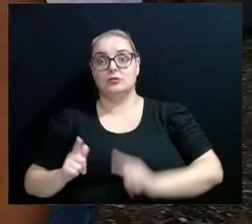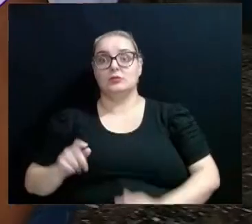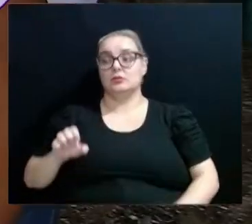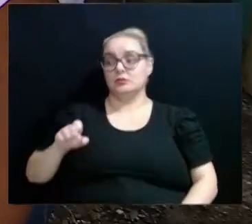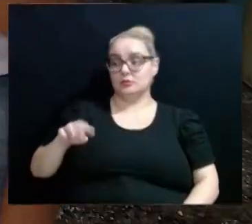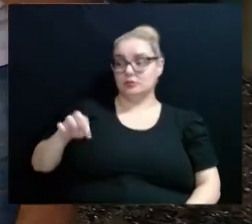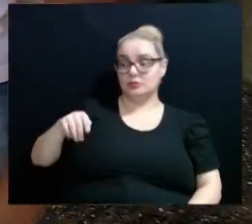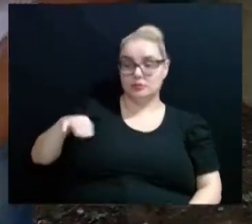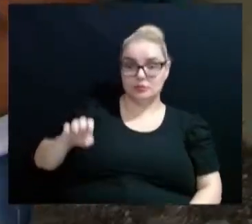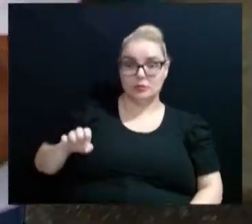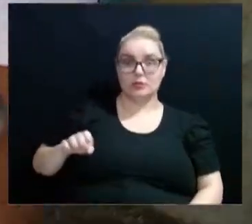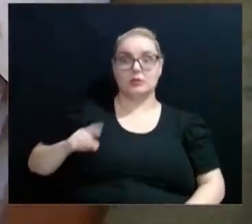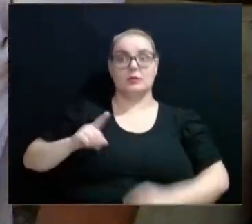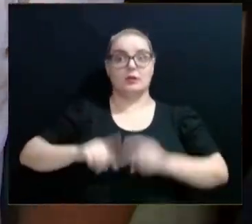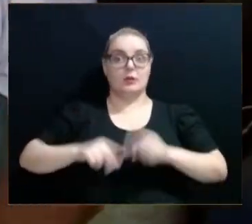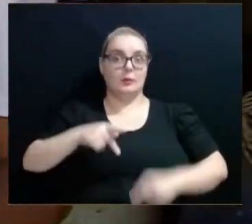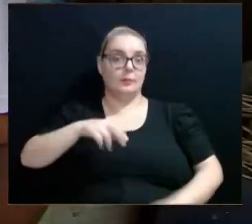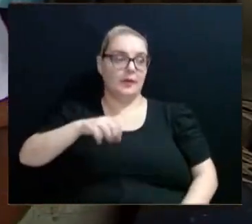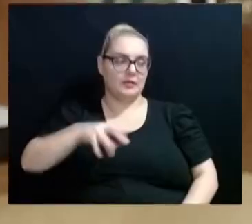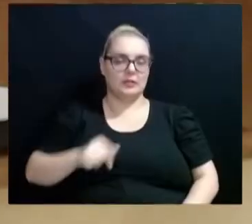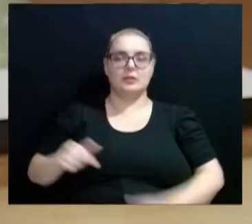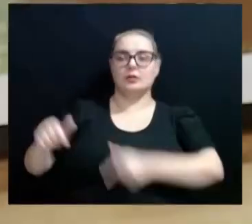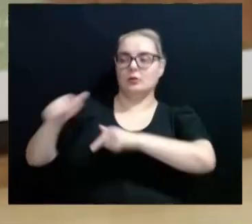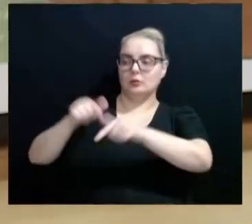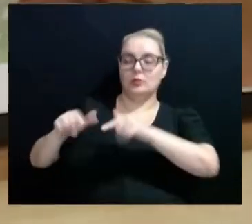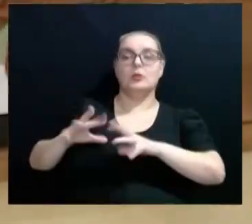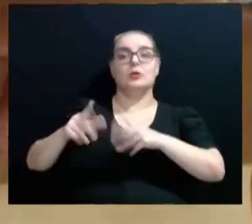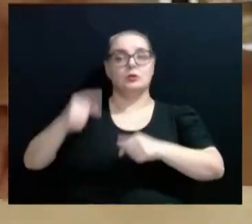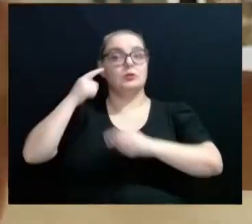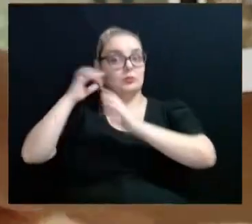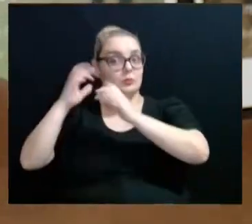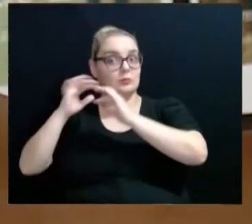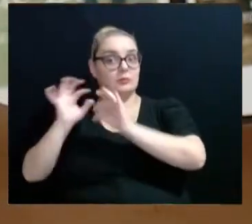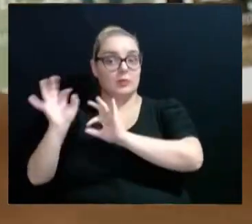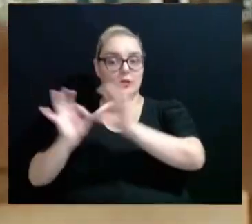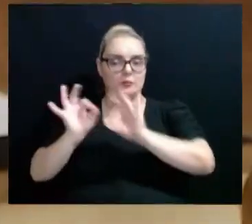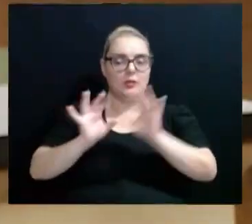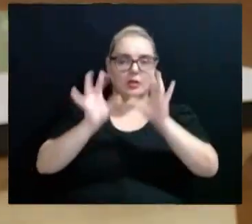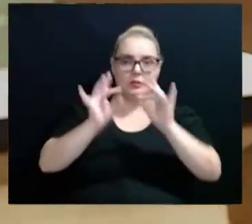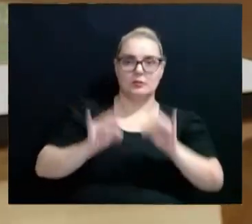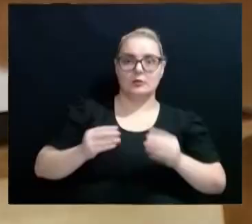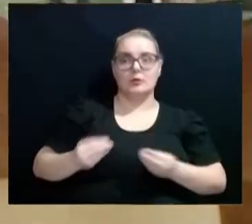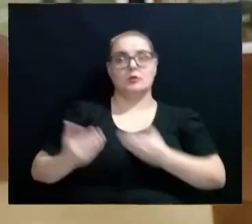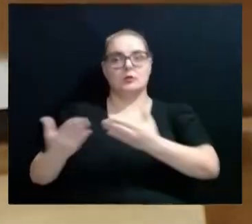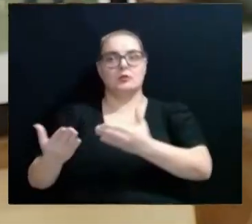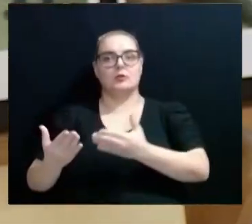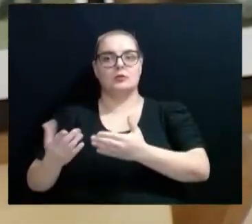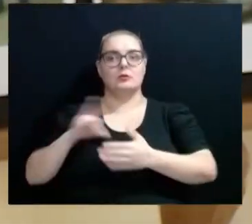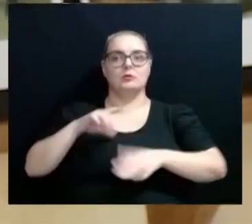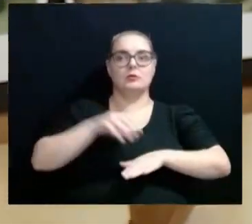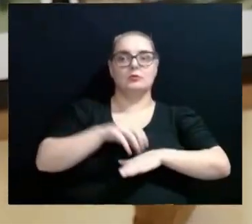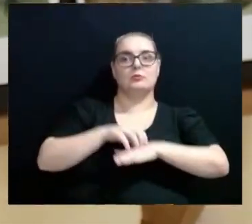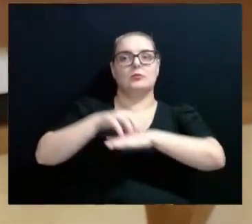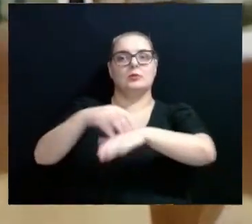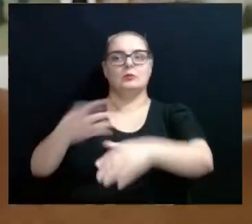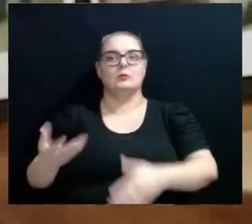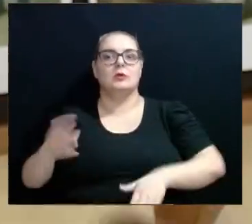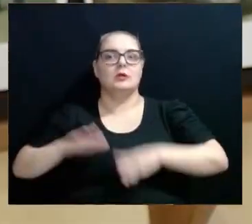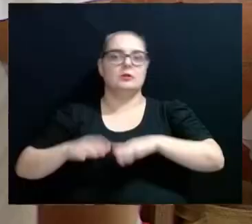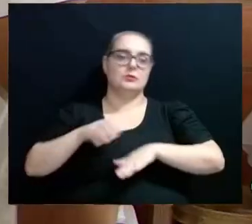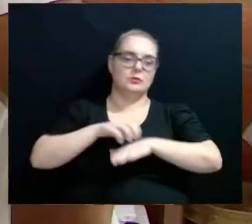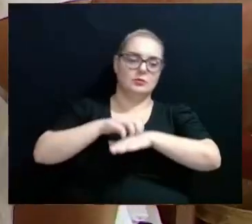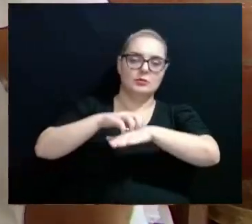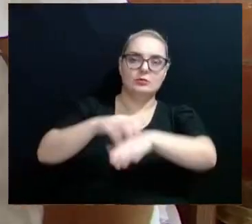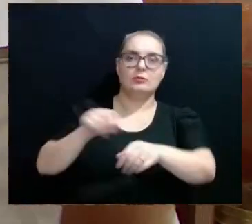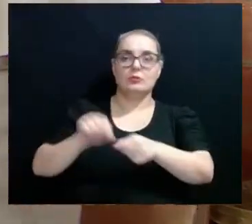né? Você tem que ter uma gestão de estoque, matéria-prima, logística. Então, tudo tem que ser pensado. Sim, Vou fazer uma entrega, eu